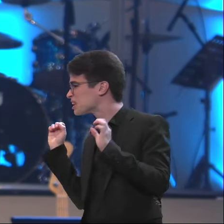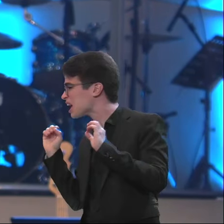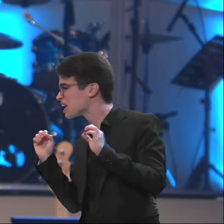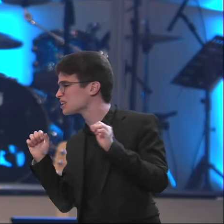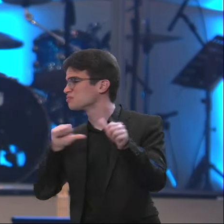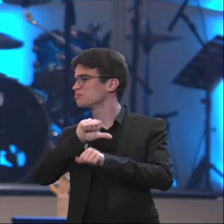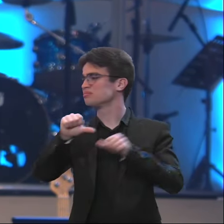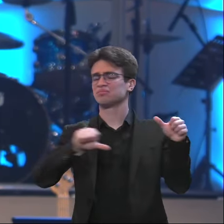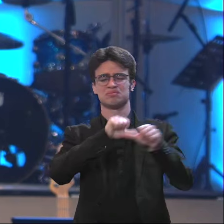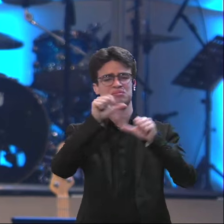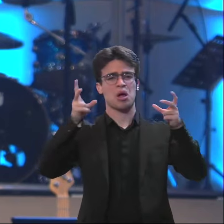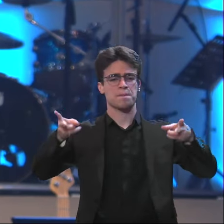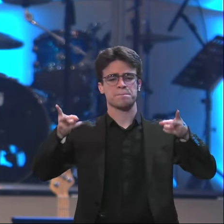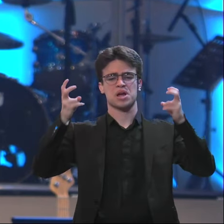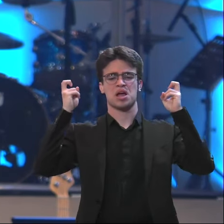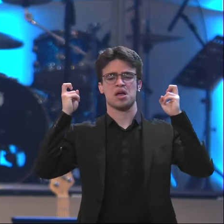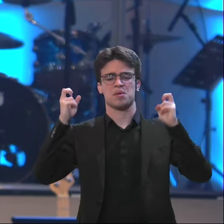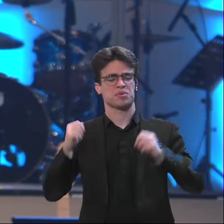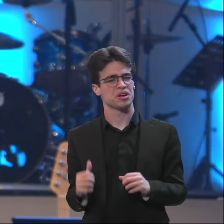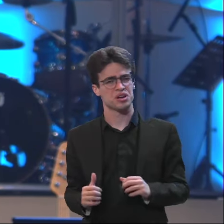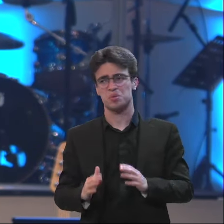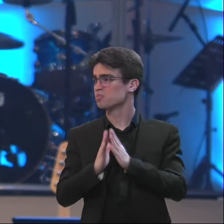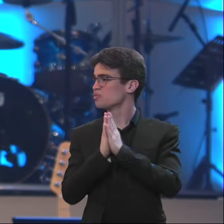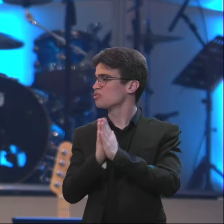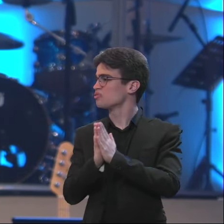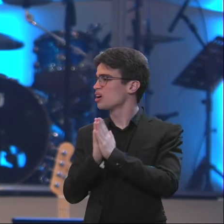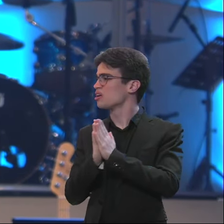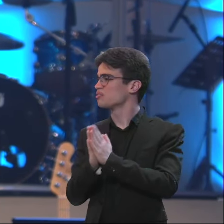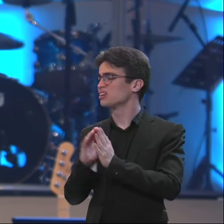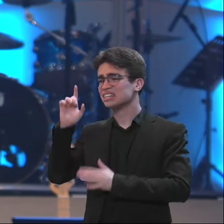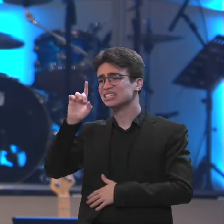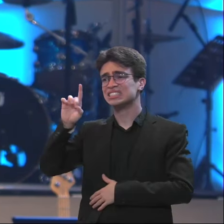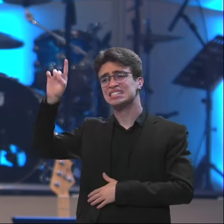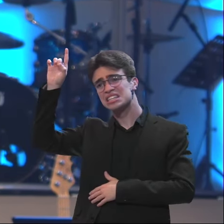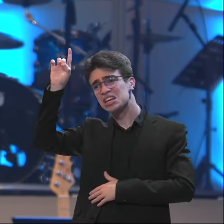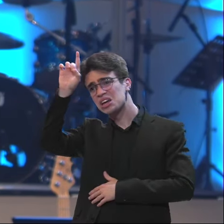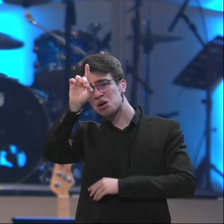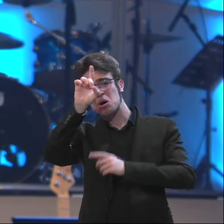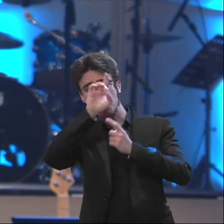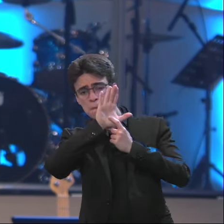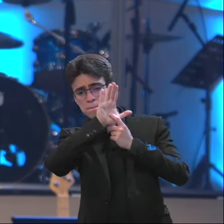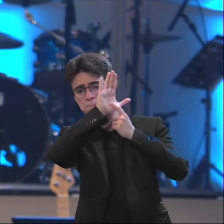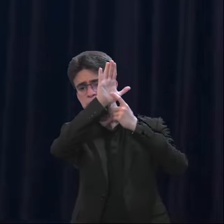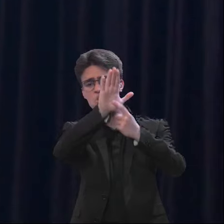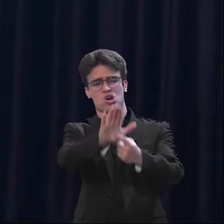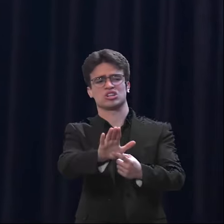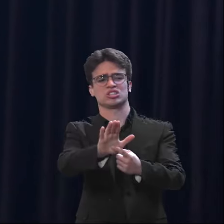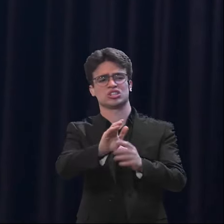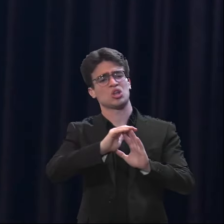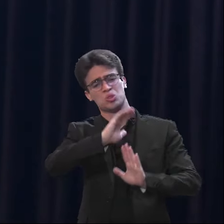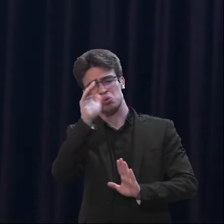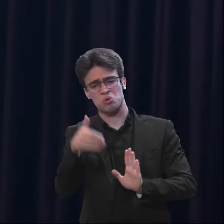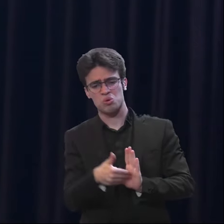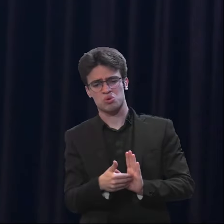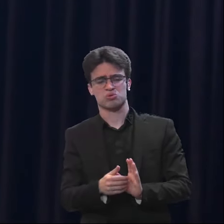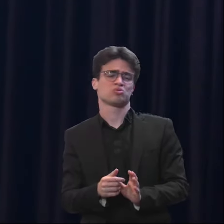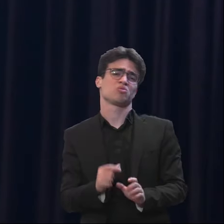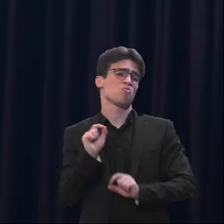o Senhor possa revelar a eles o que se passa, o que devem